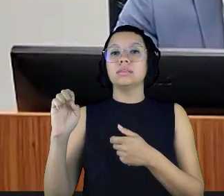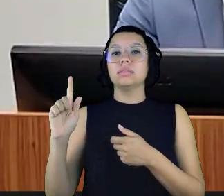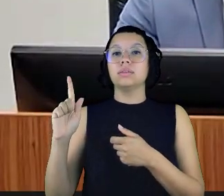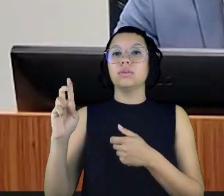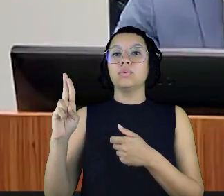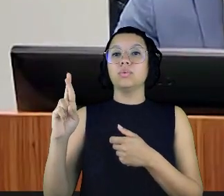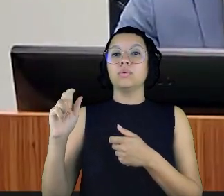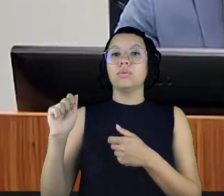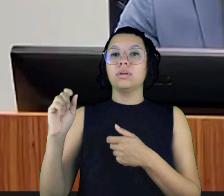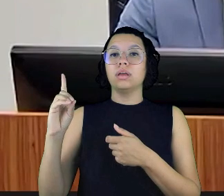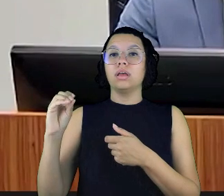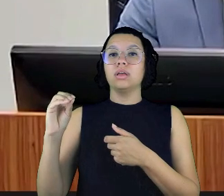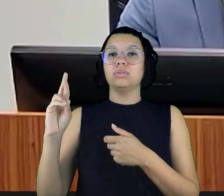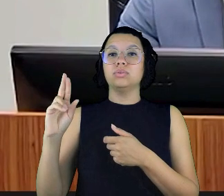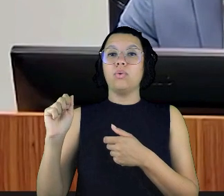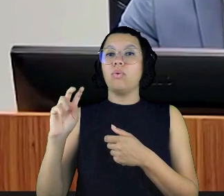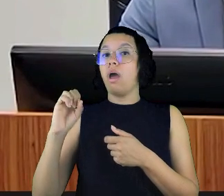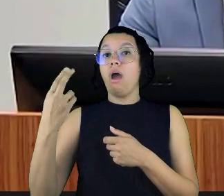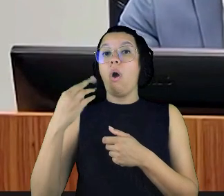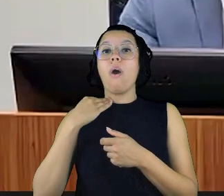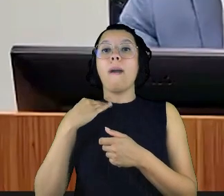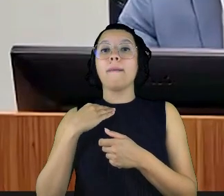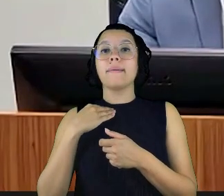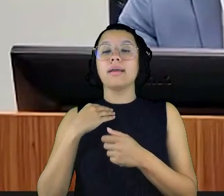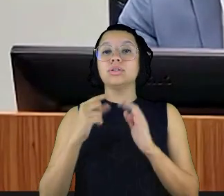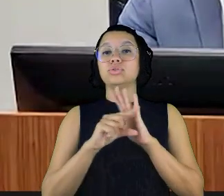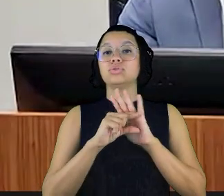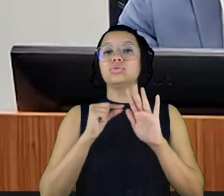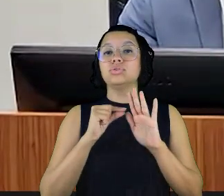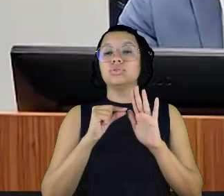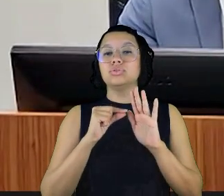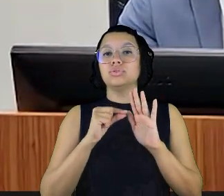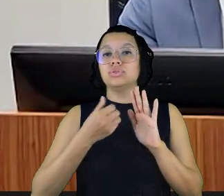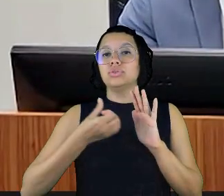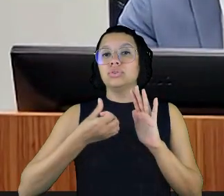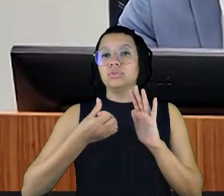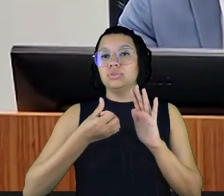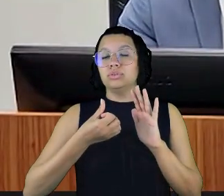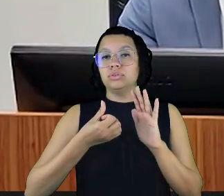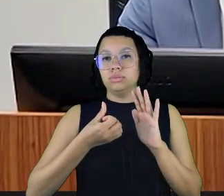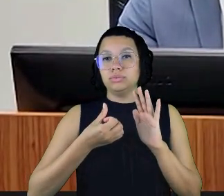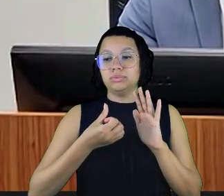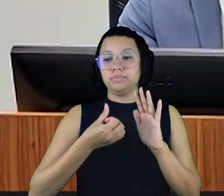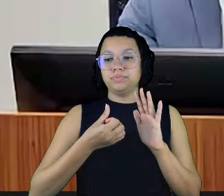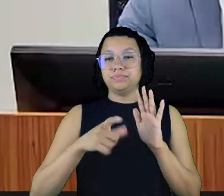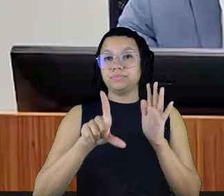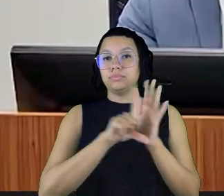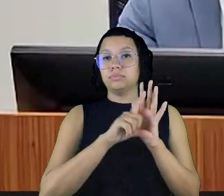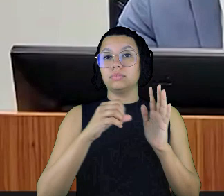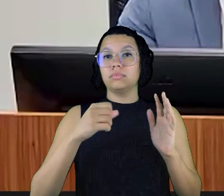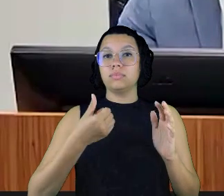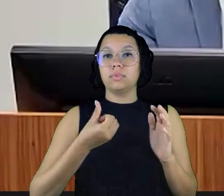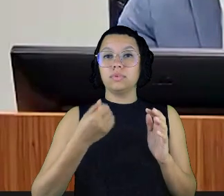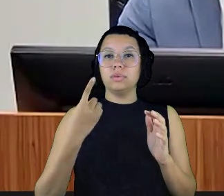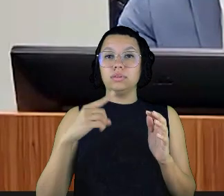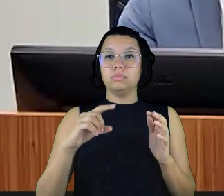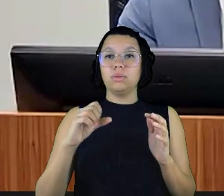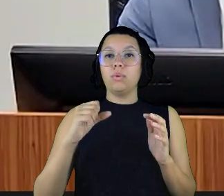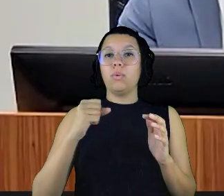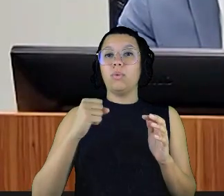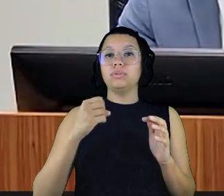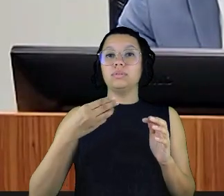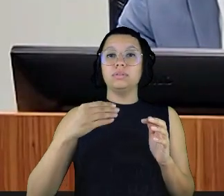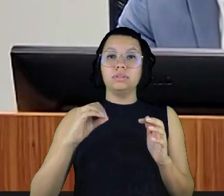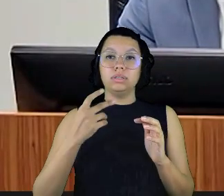E o artigo 6º da Lei 6.830, ele diz textualmente que